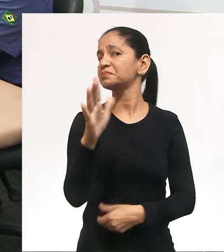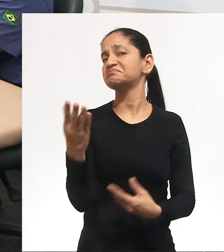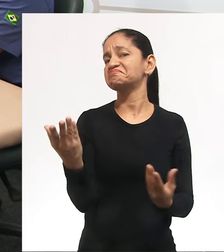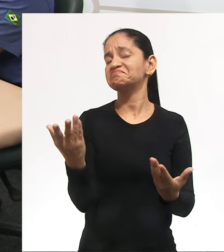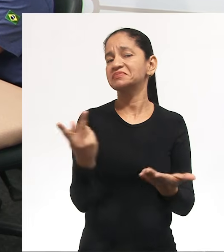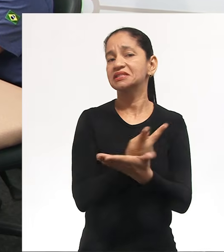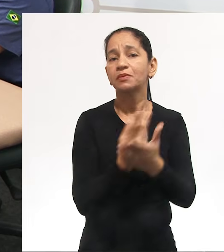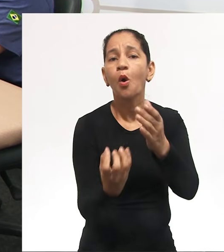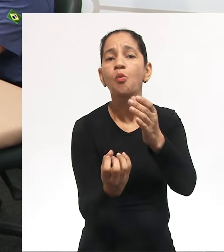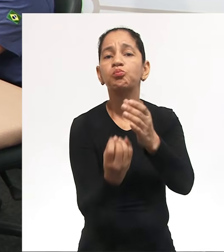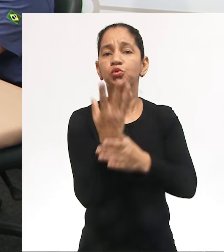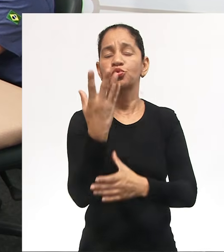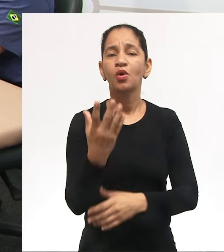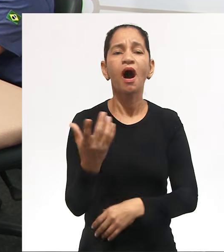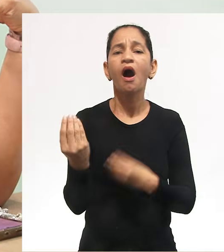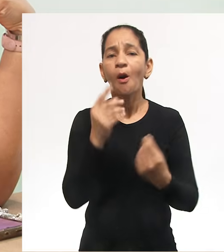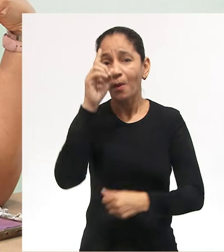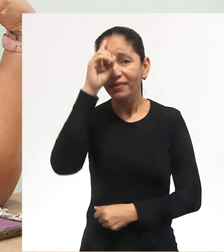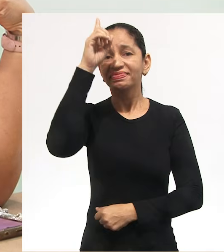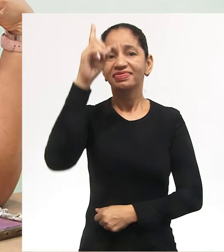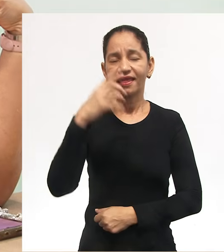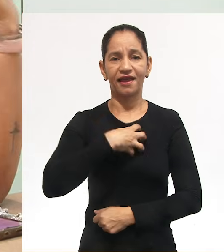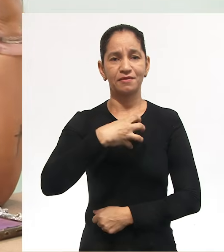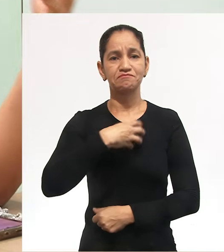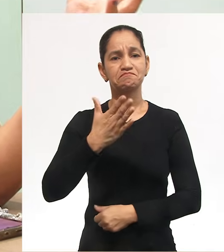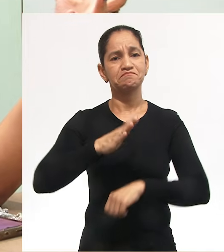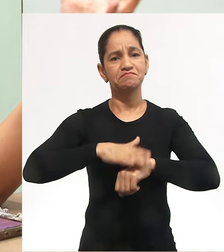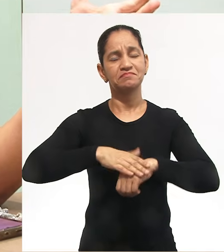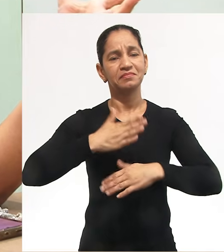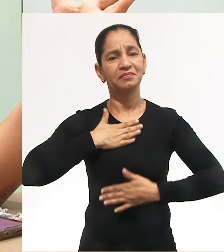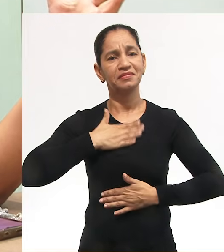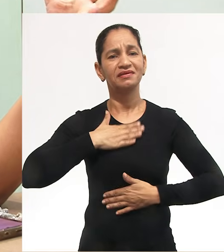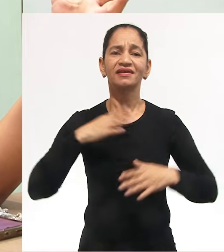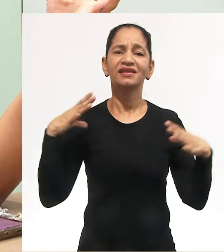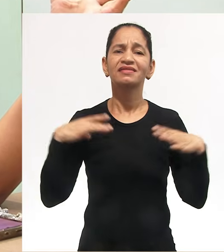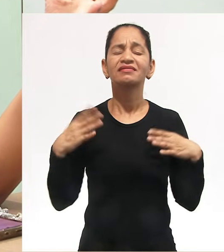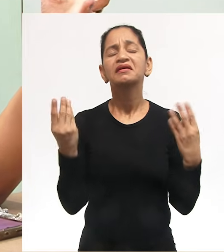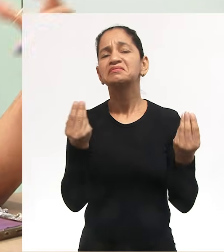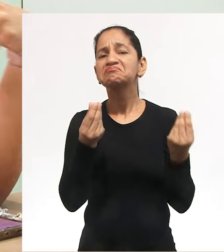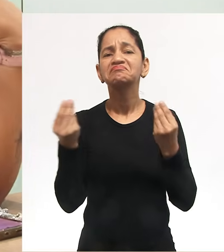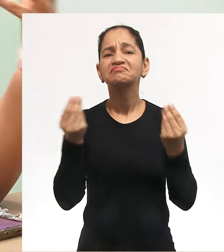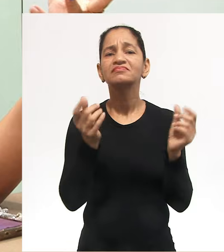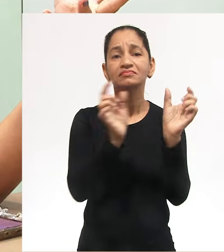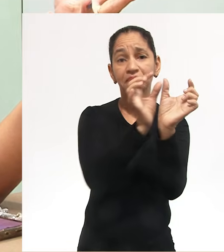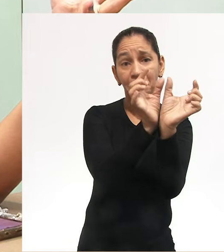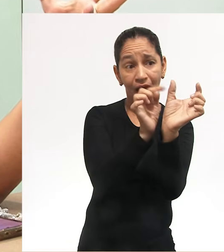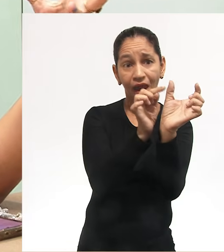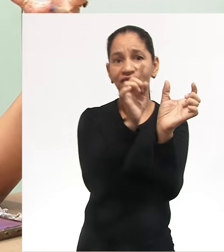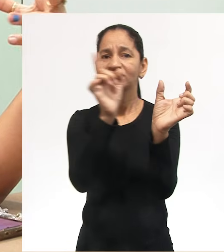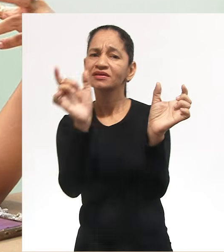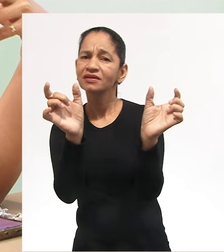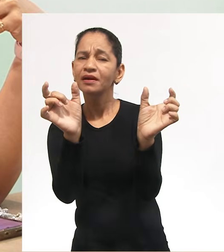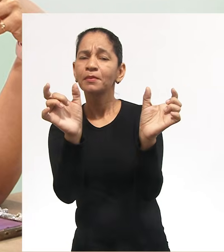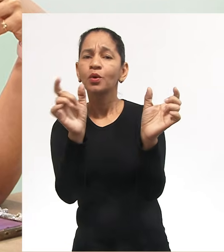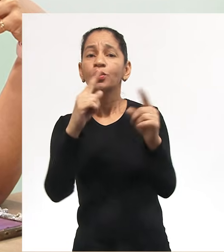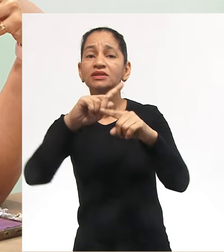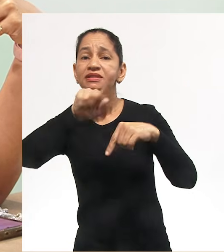onde veio esse nome? Por que que surgiu essa ideia de trabalhar na minha cidade?